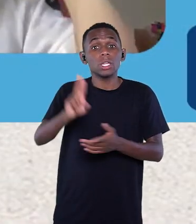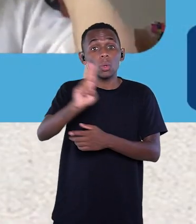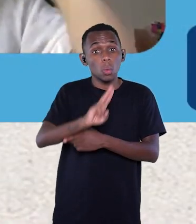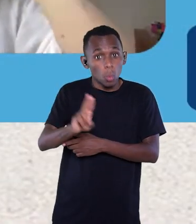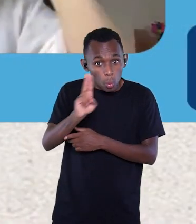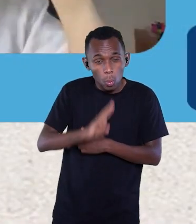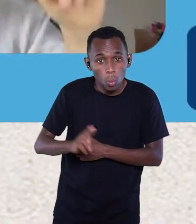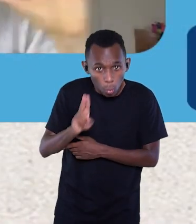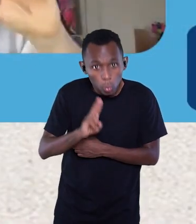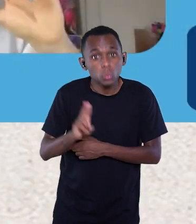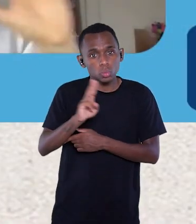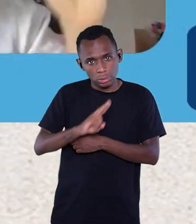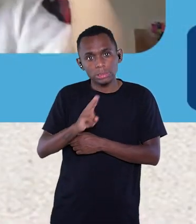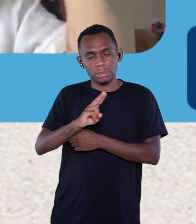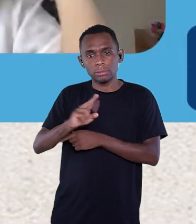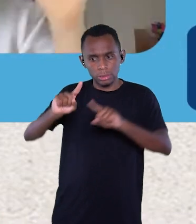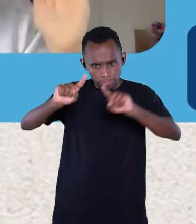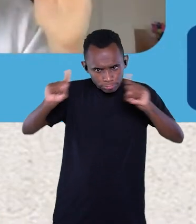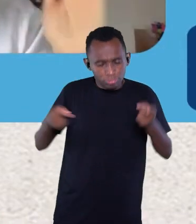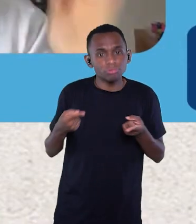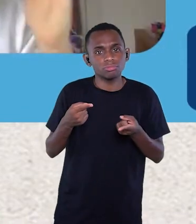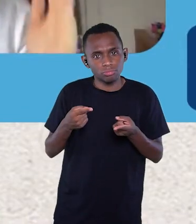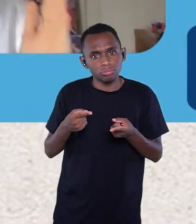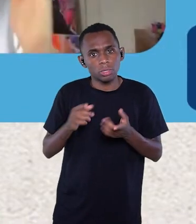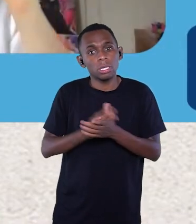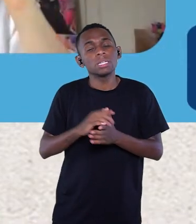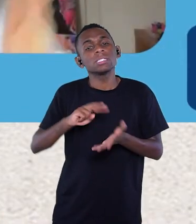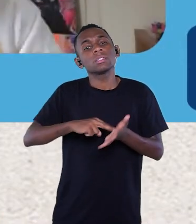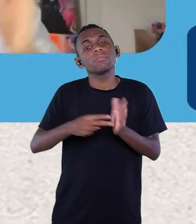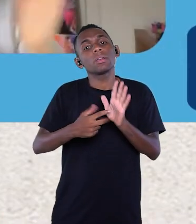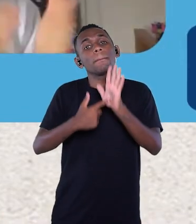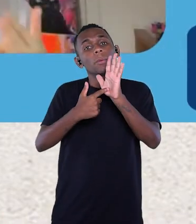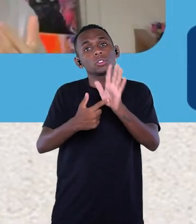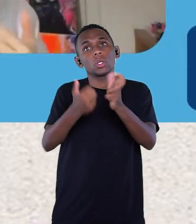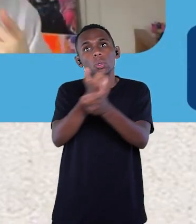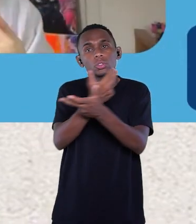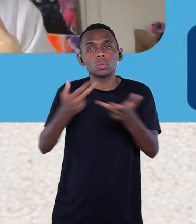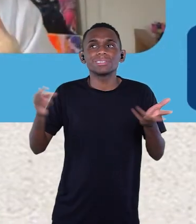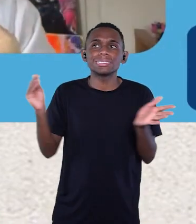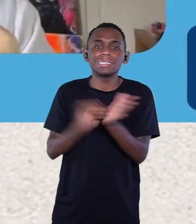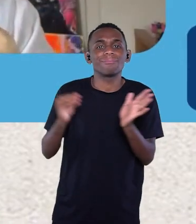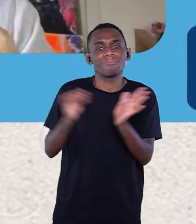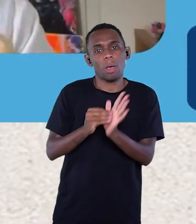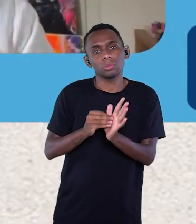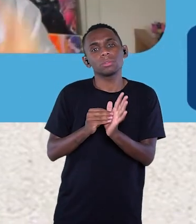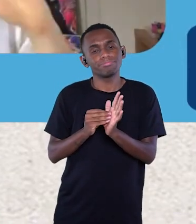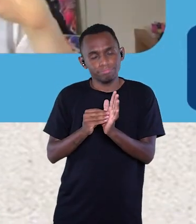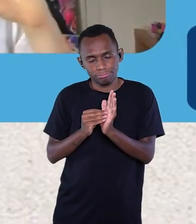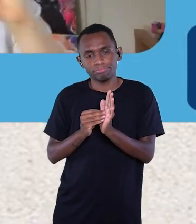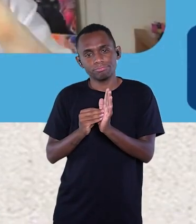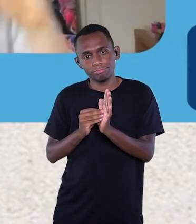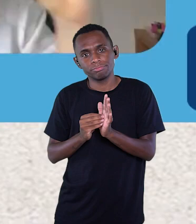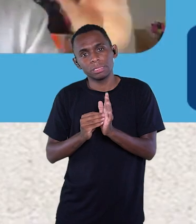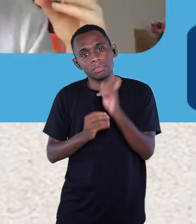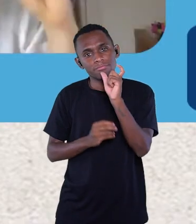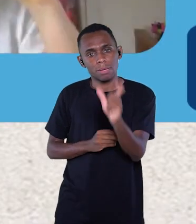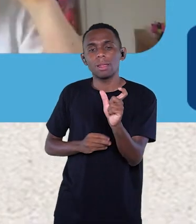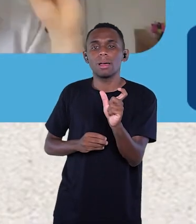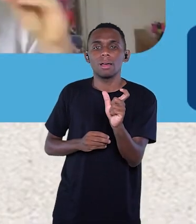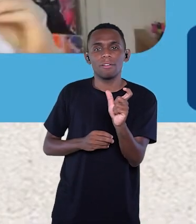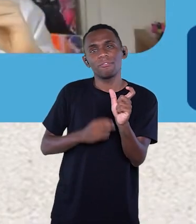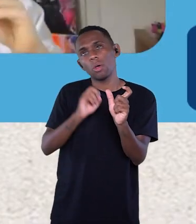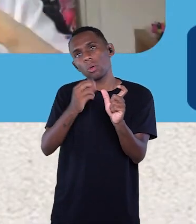usa esse espaço entre colchetes, que é o que normalmente demonstra algo que falta, uma palavra